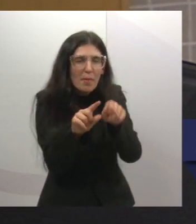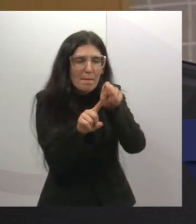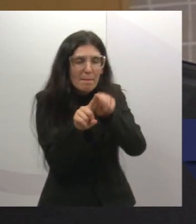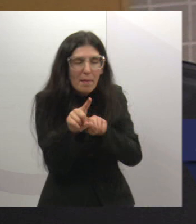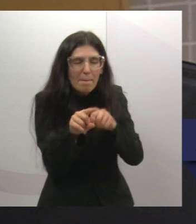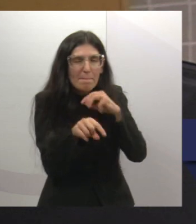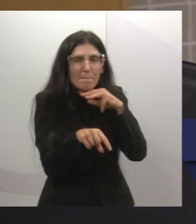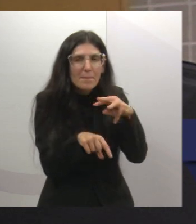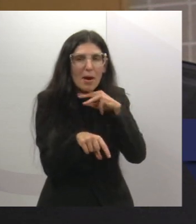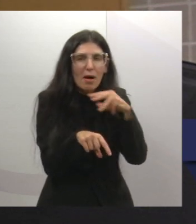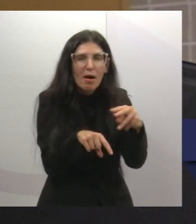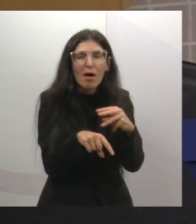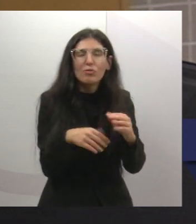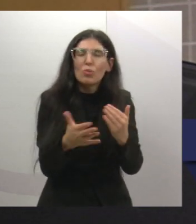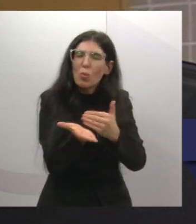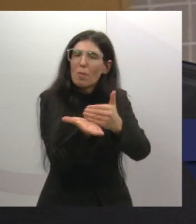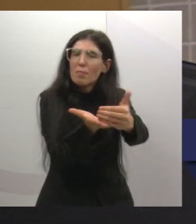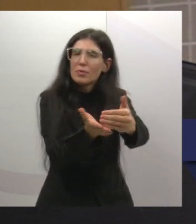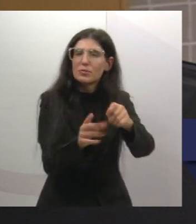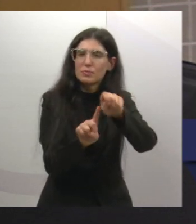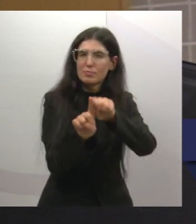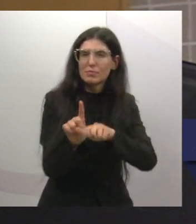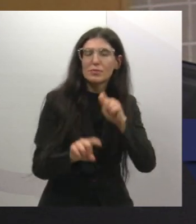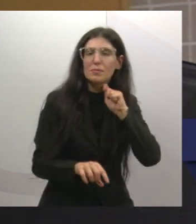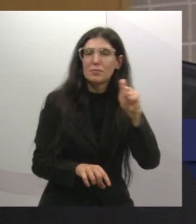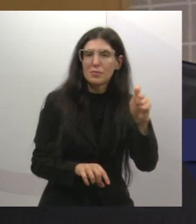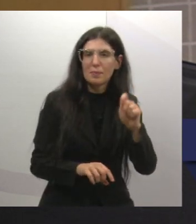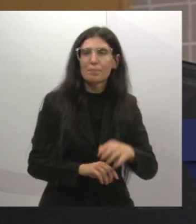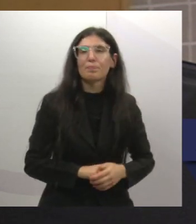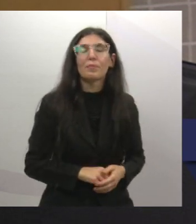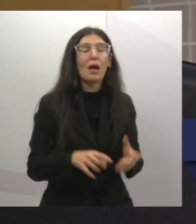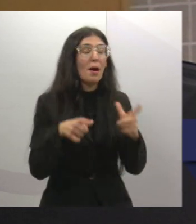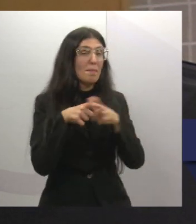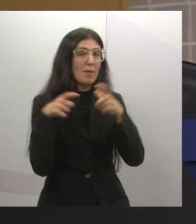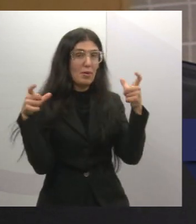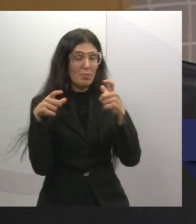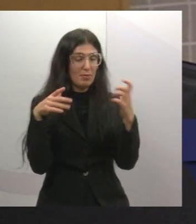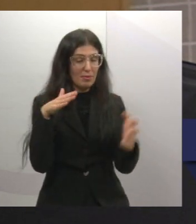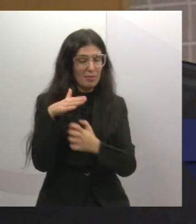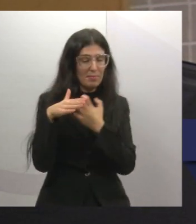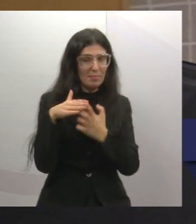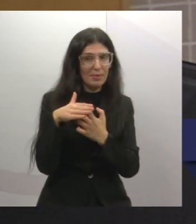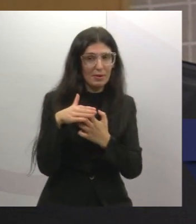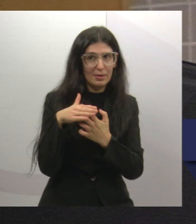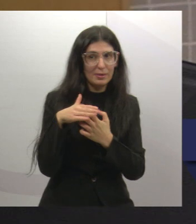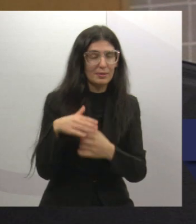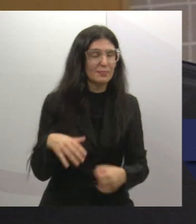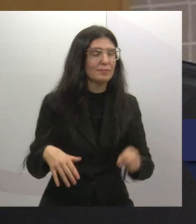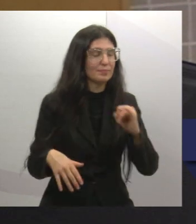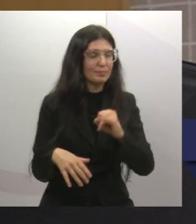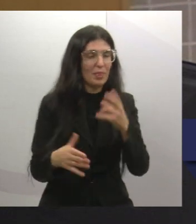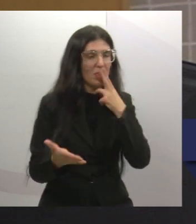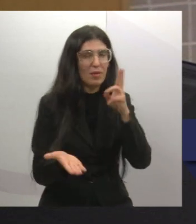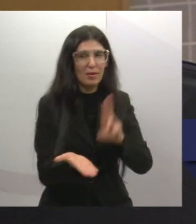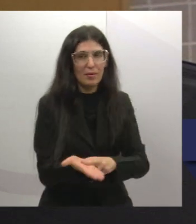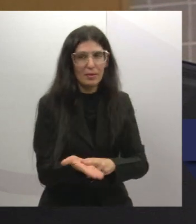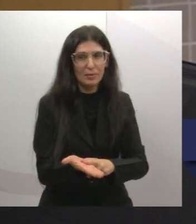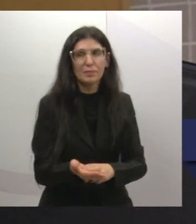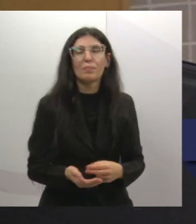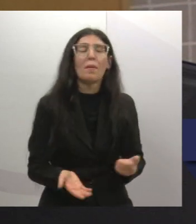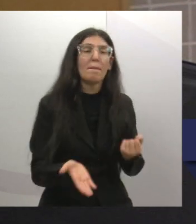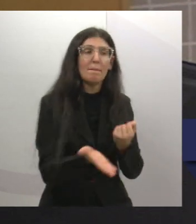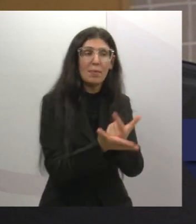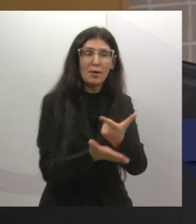abril. E boa parte das empresas, quando ela tem que recolher os seus impostos, ela tem o encerramento fiscal dela, que é no mês de